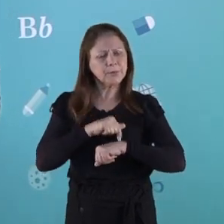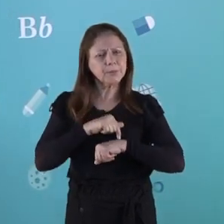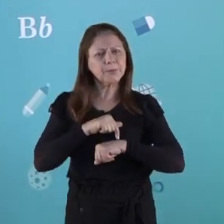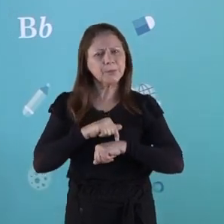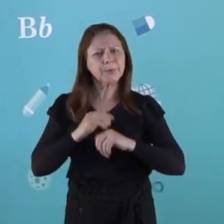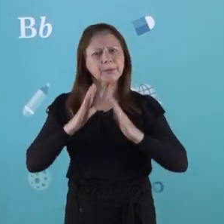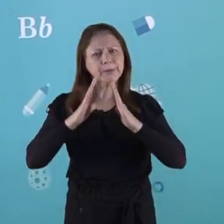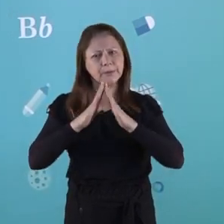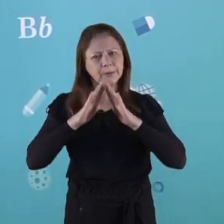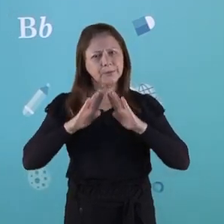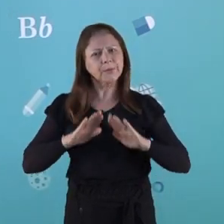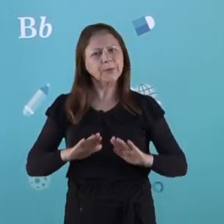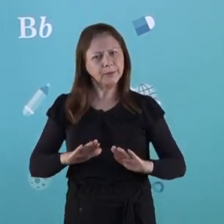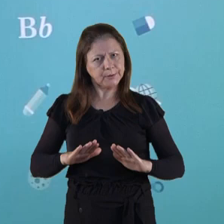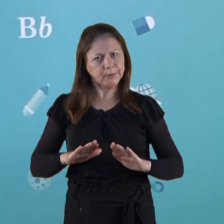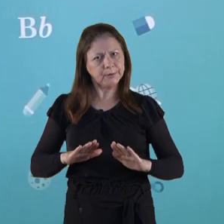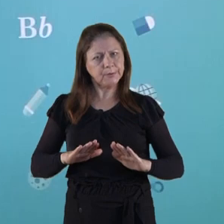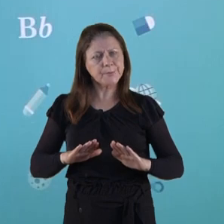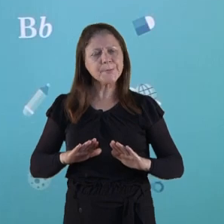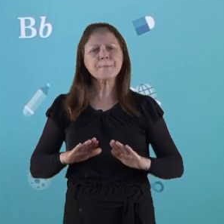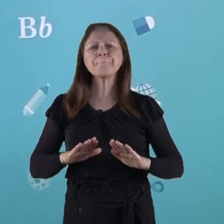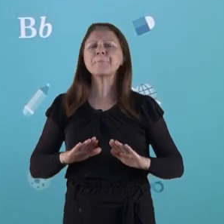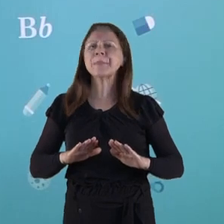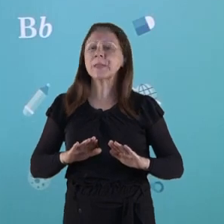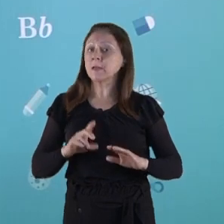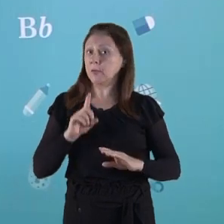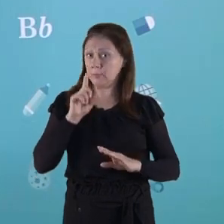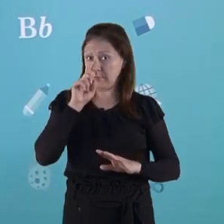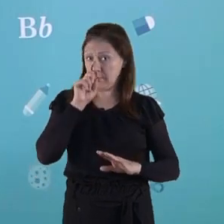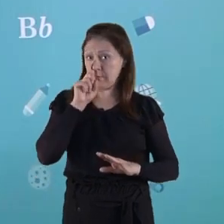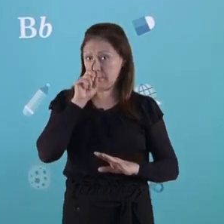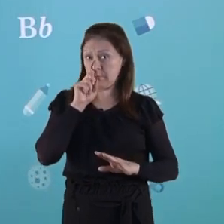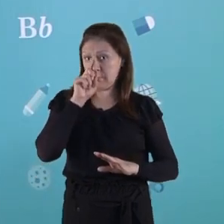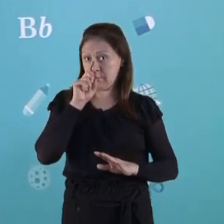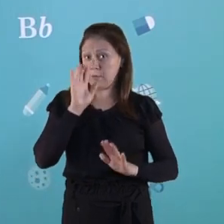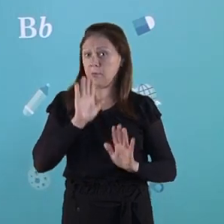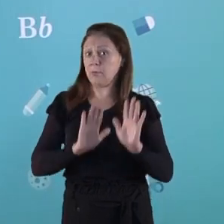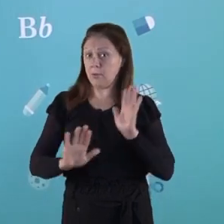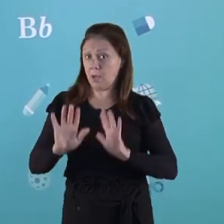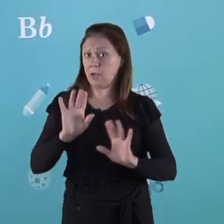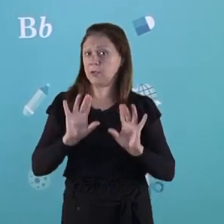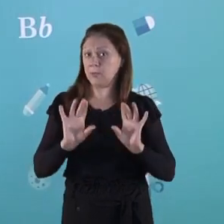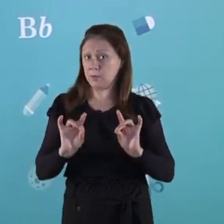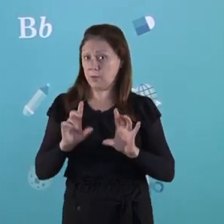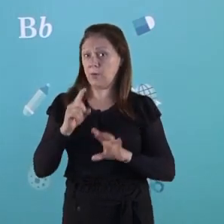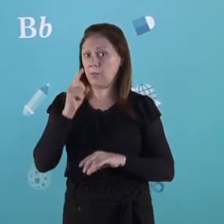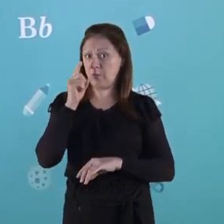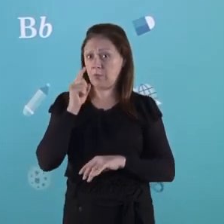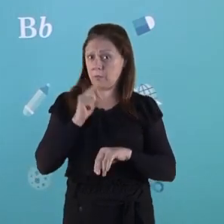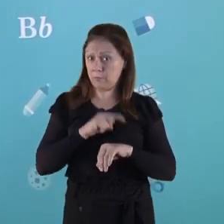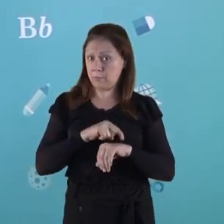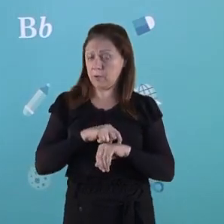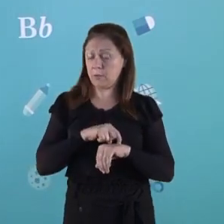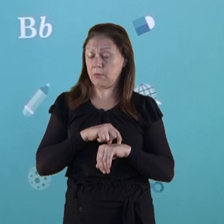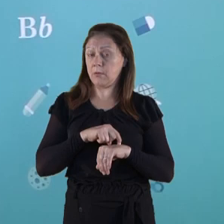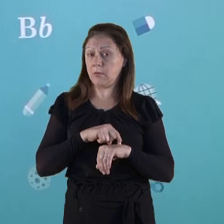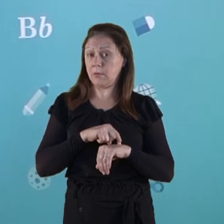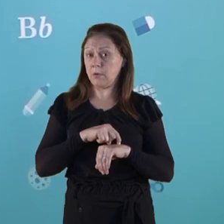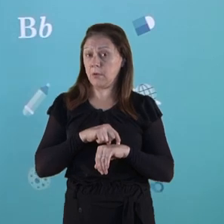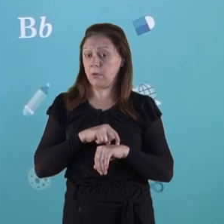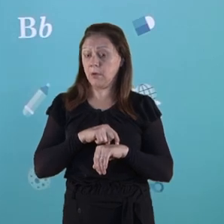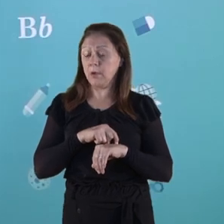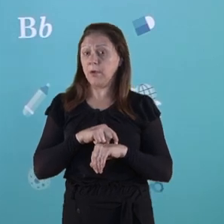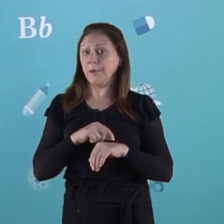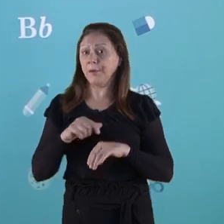vivendo. A gente está passando por um momento muito, muito perigoso, muito especial também, porque ao mesmo tempo que a gente está